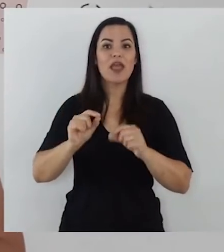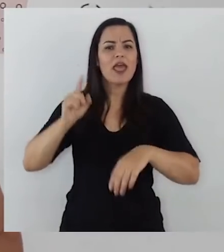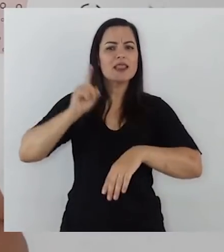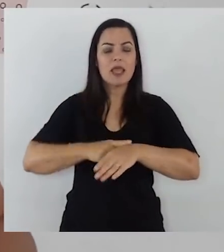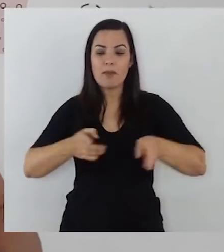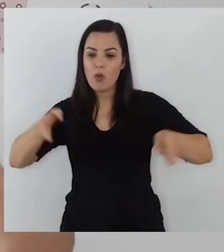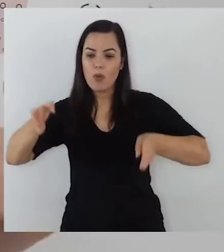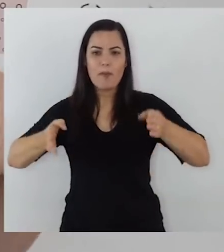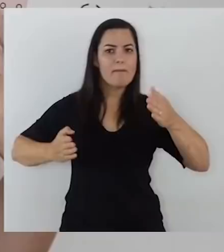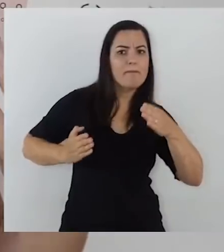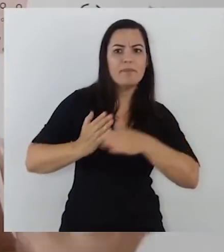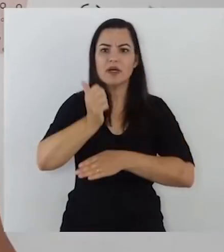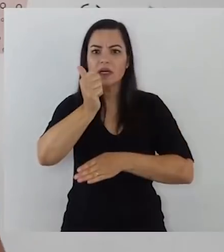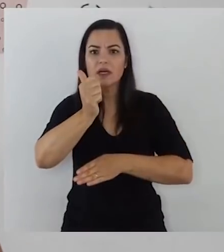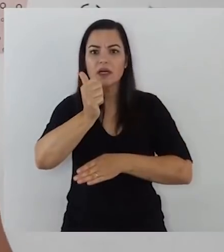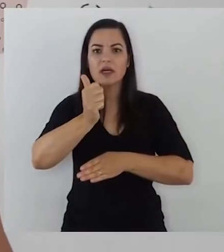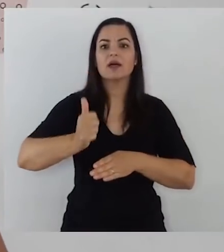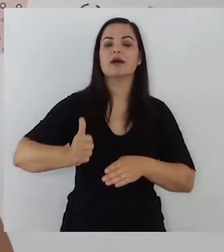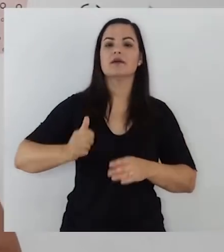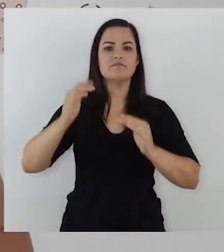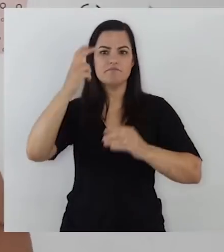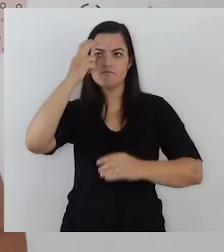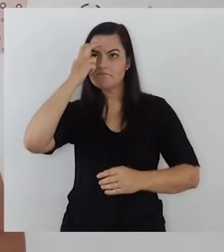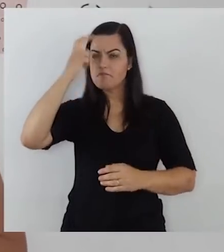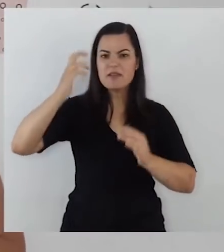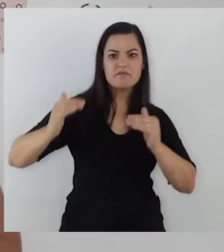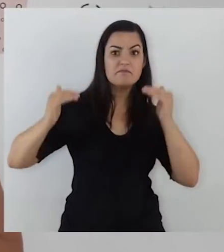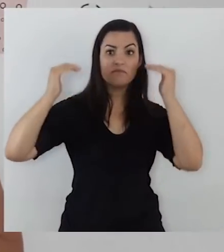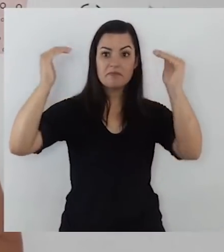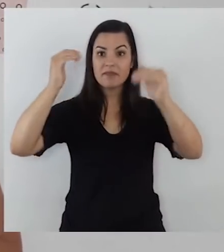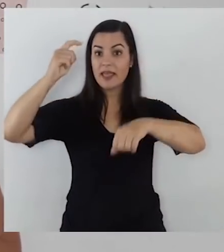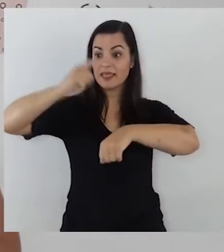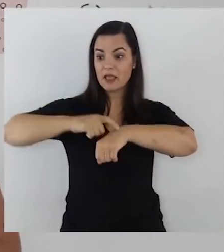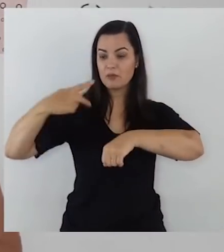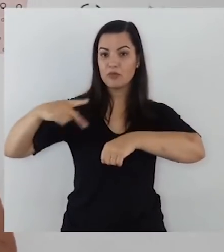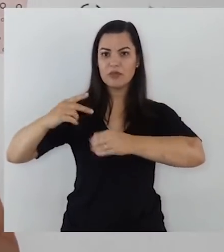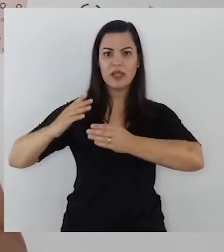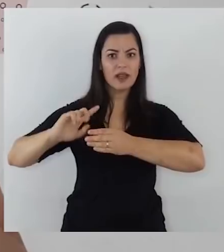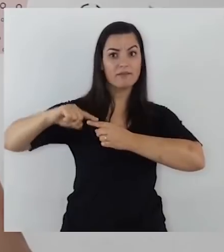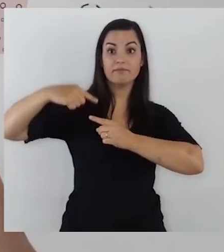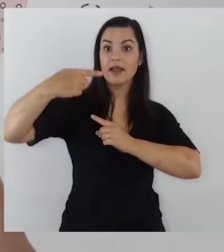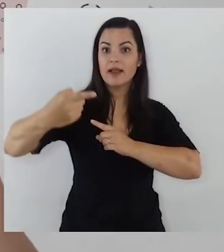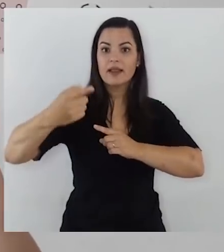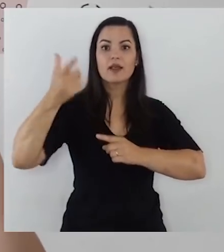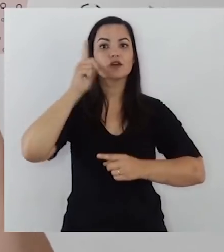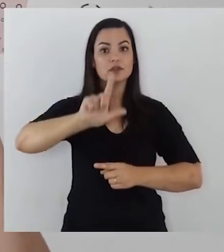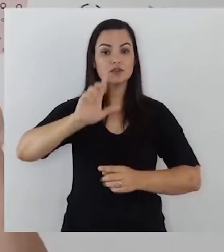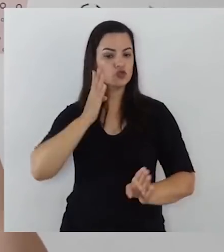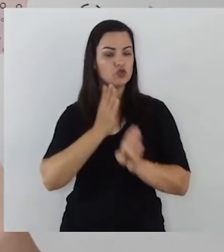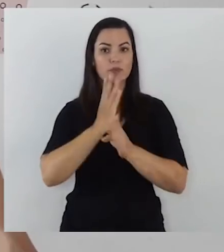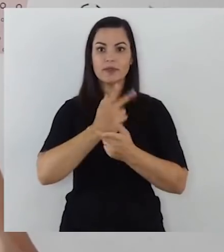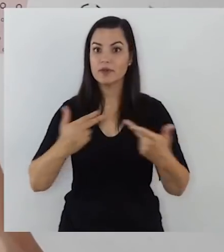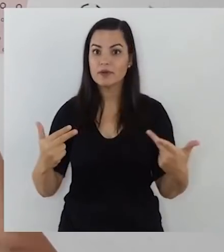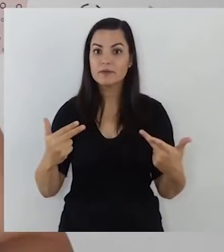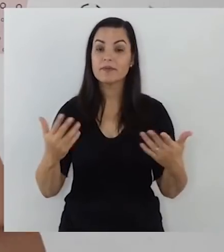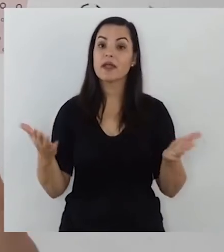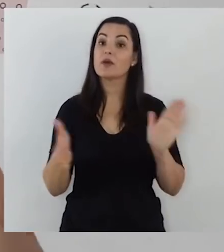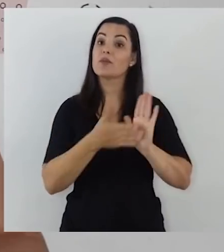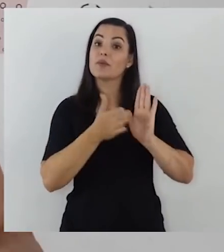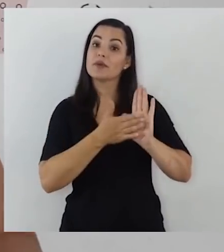a barreira do tempo, estarem à frente do seu tempo nessas descobertas, hein? Então a minha proposta é que vocês